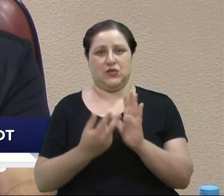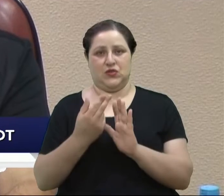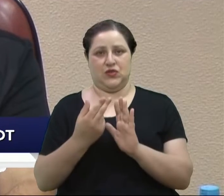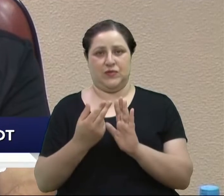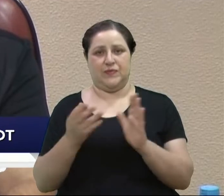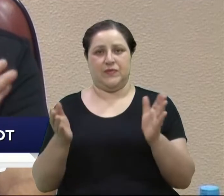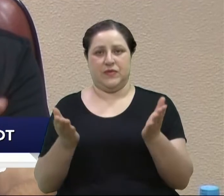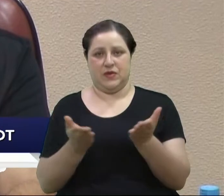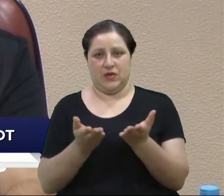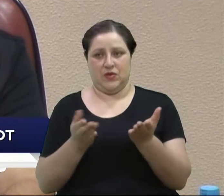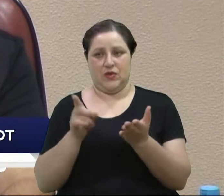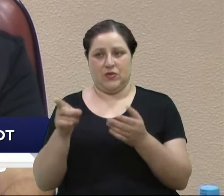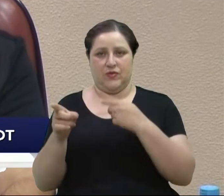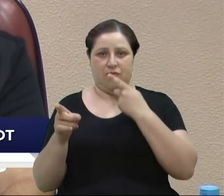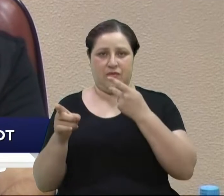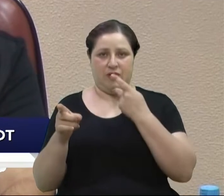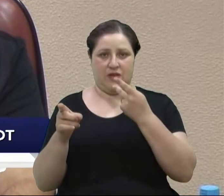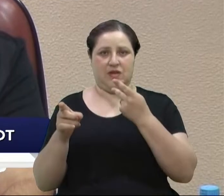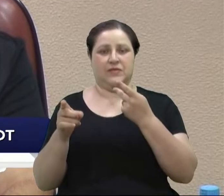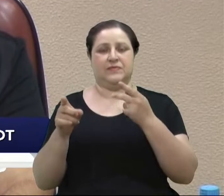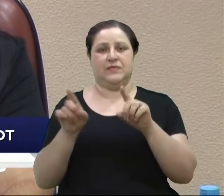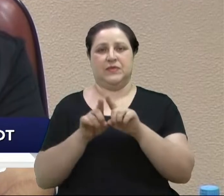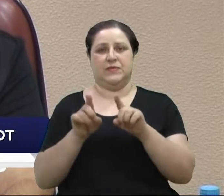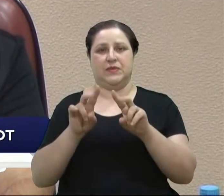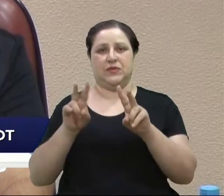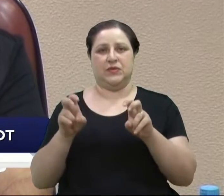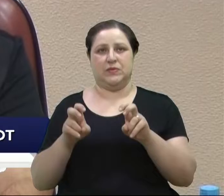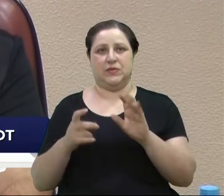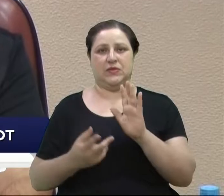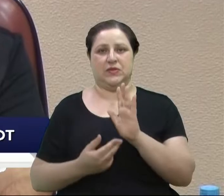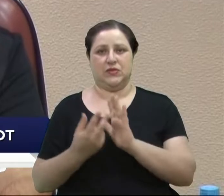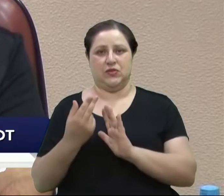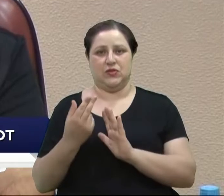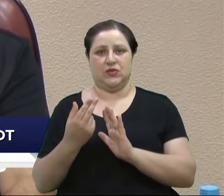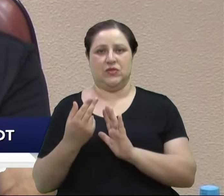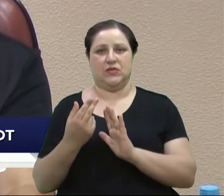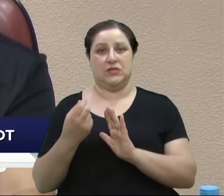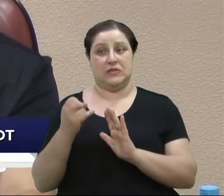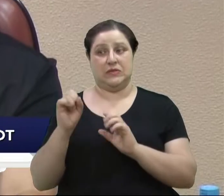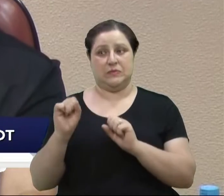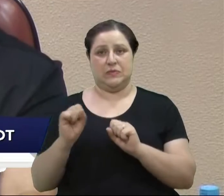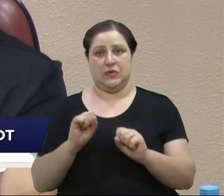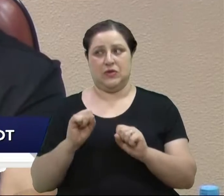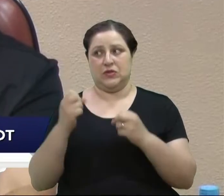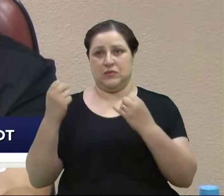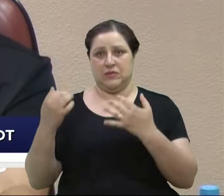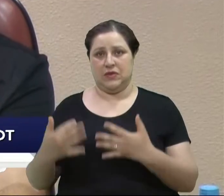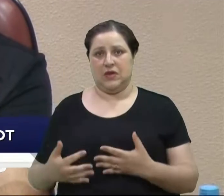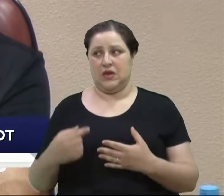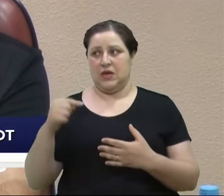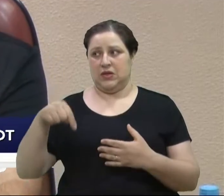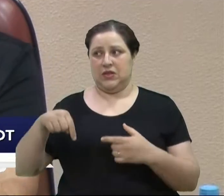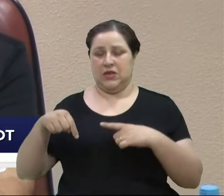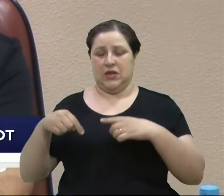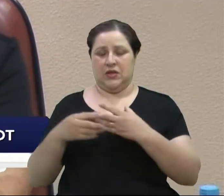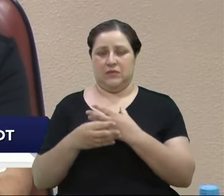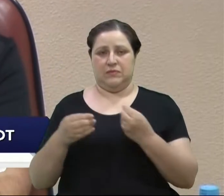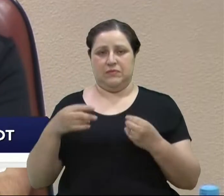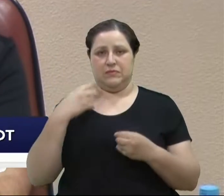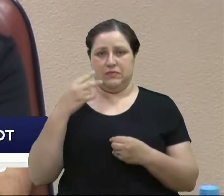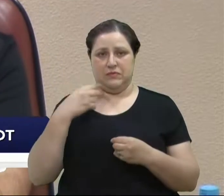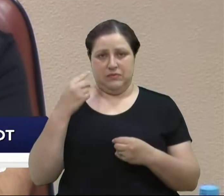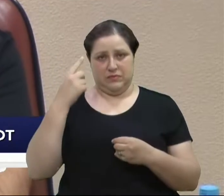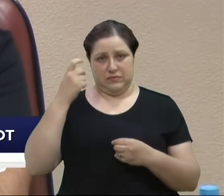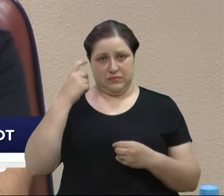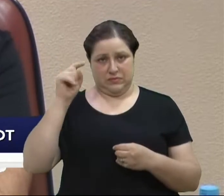não tivesse ainda a oportunidade de falar aqui para a Câmara de Vereadores, né, mas se tu puder esclarecer um pouco, porque aqui tem muitos vereadores que estão hoje preocupados com